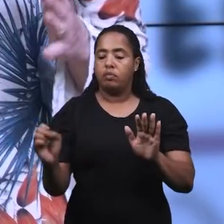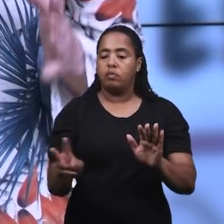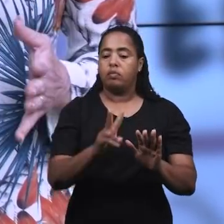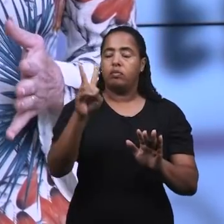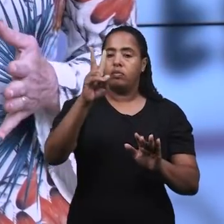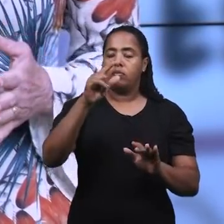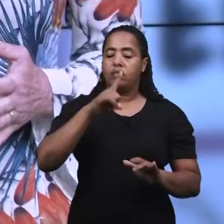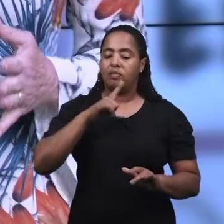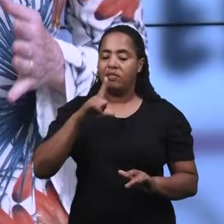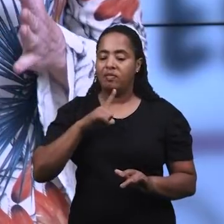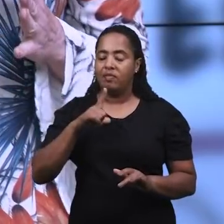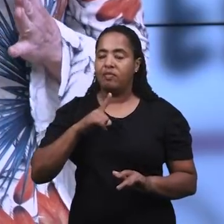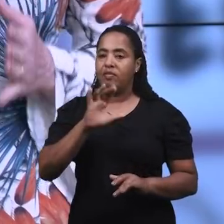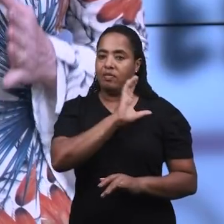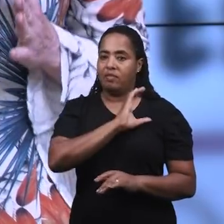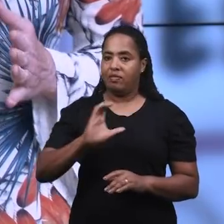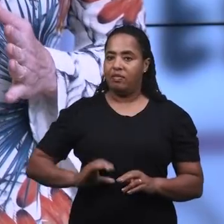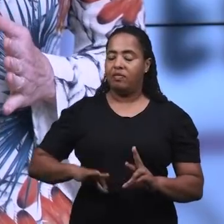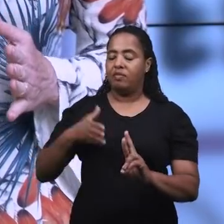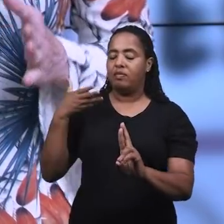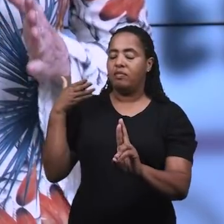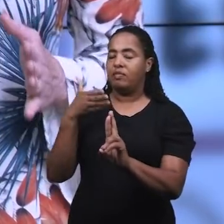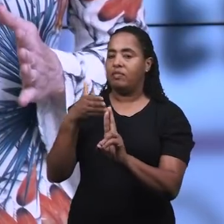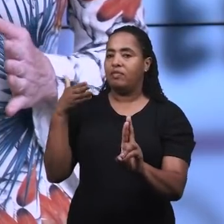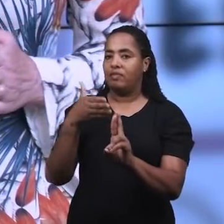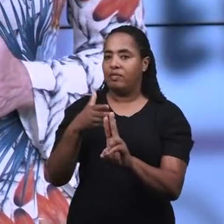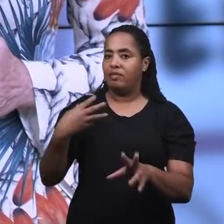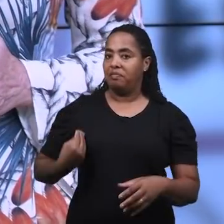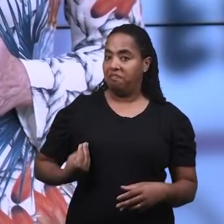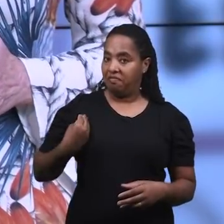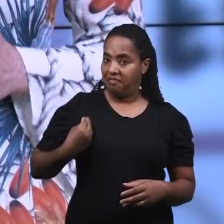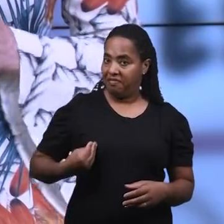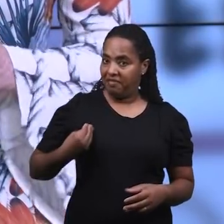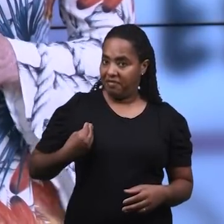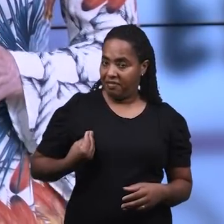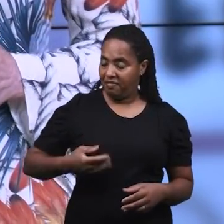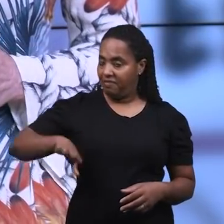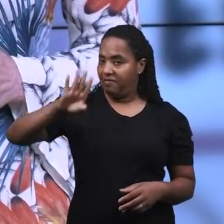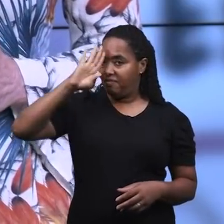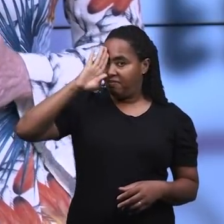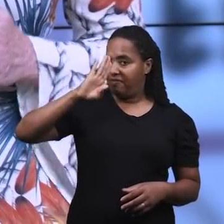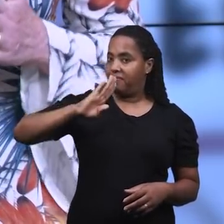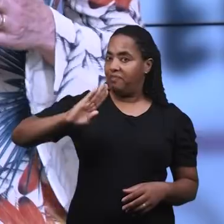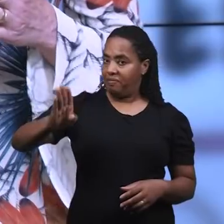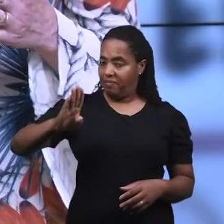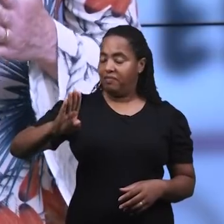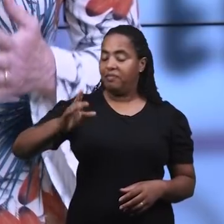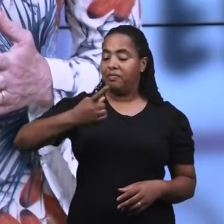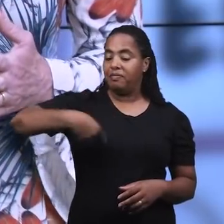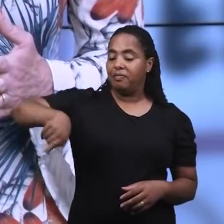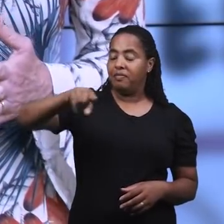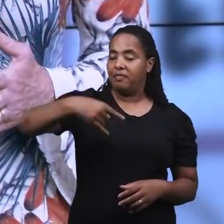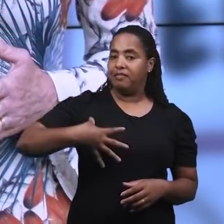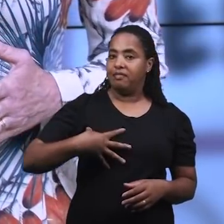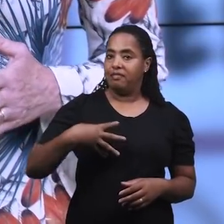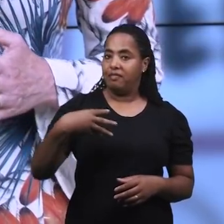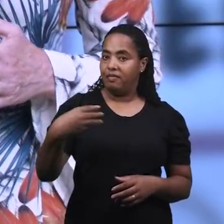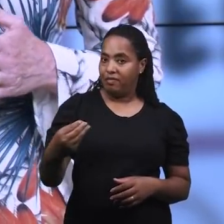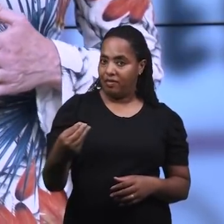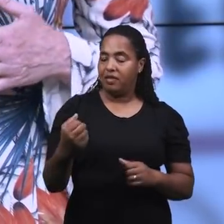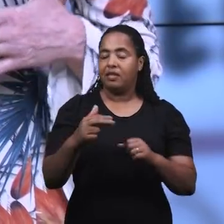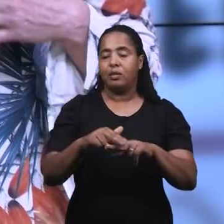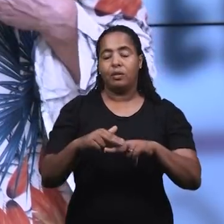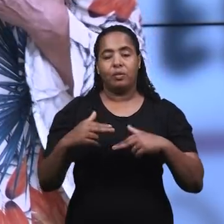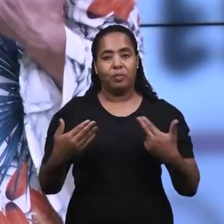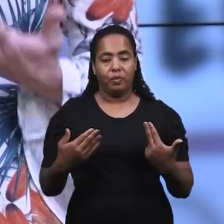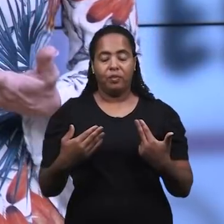termos Cristo como referência para vivermos, principalmente para os nossos filhos, pois lhe